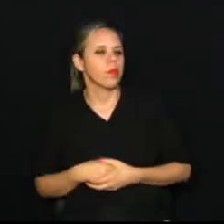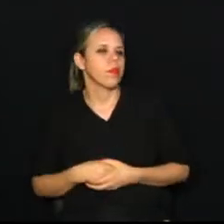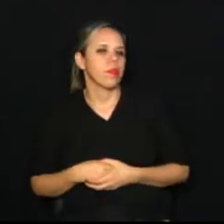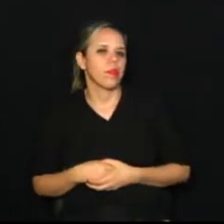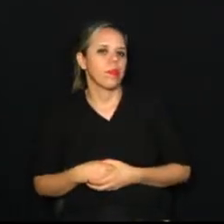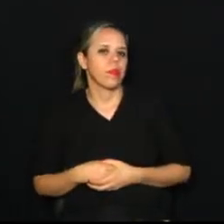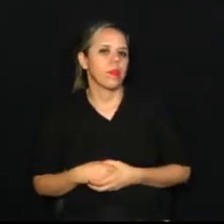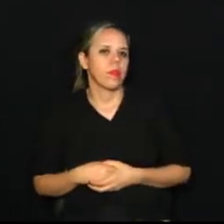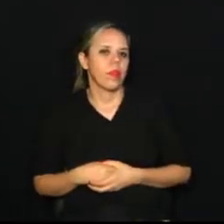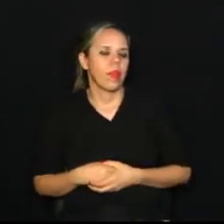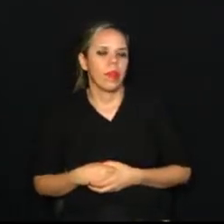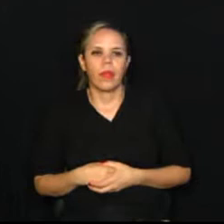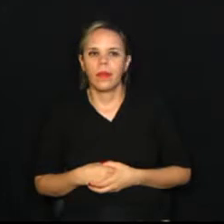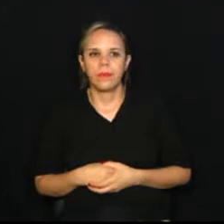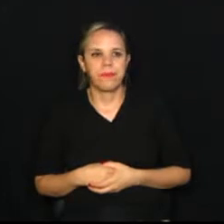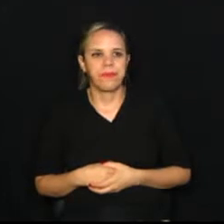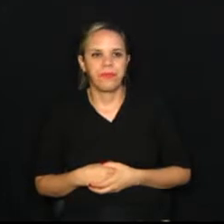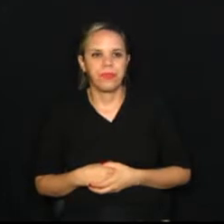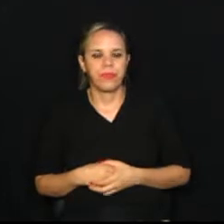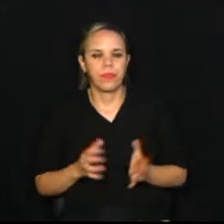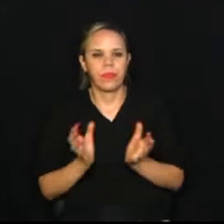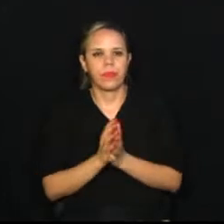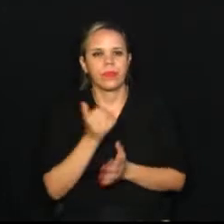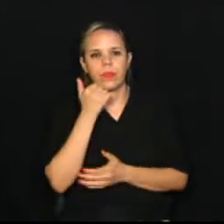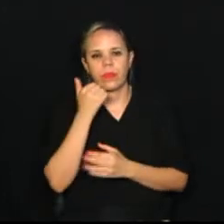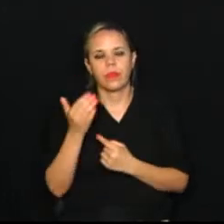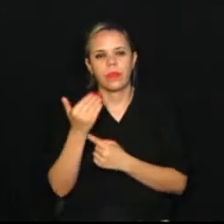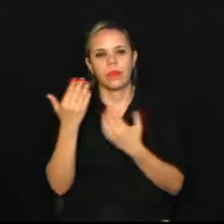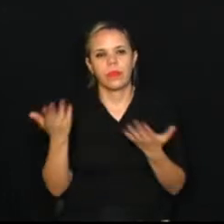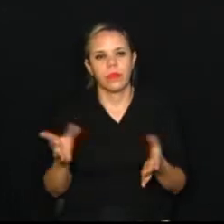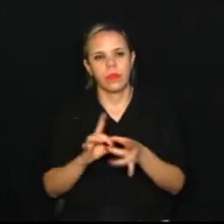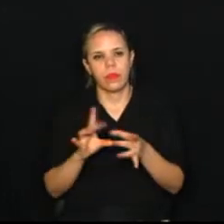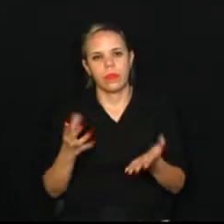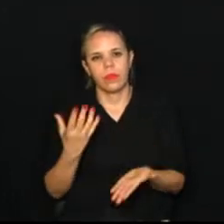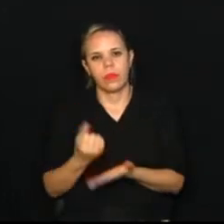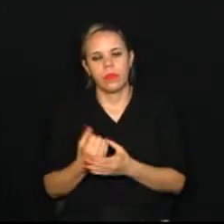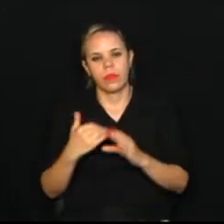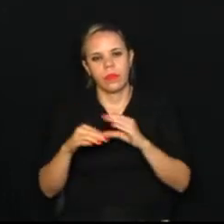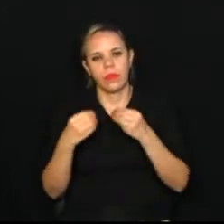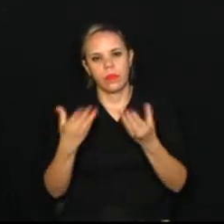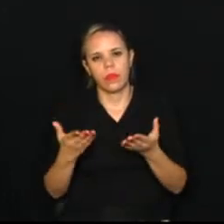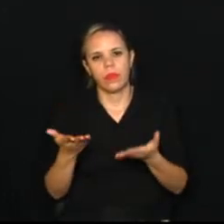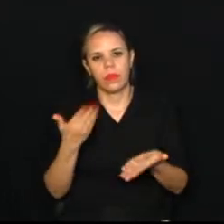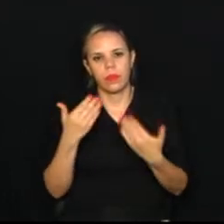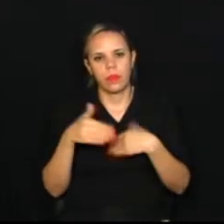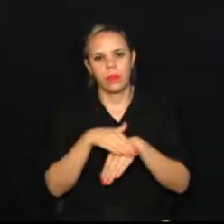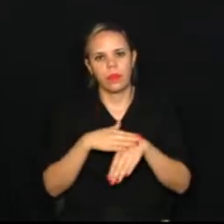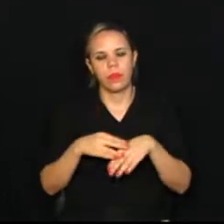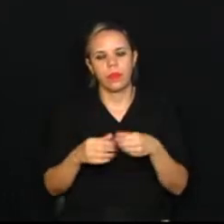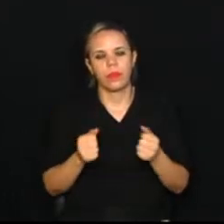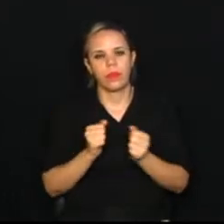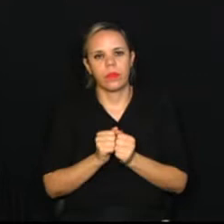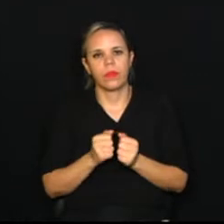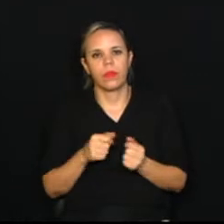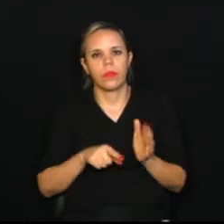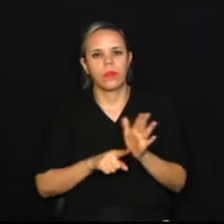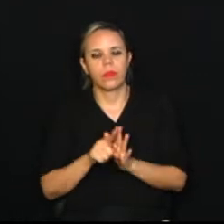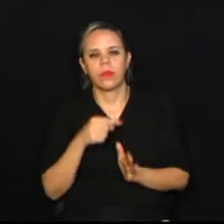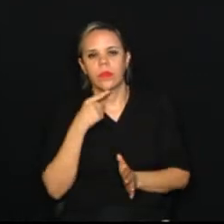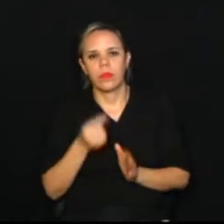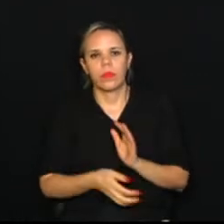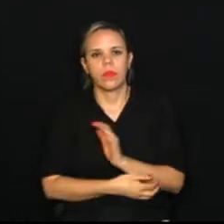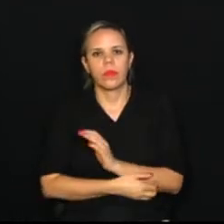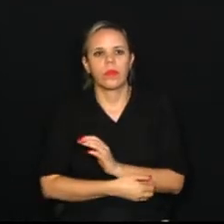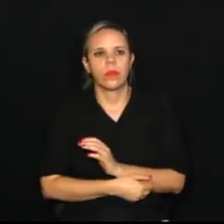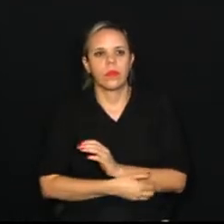para a Comissão de Ciência e Tecnologia, e eles vão poder interagir conosco, fazer mais perguntas, etc.,